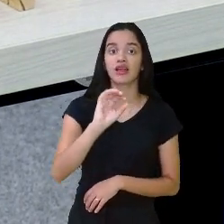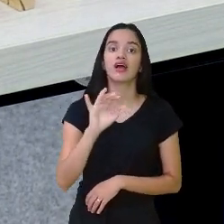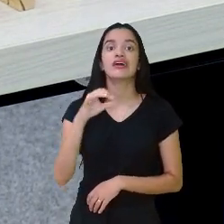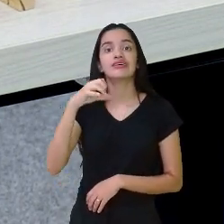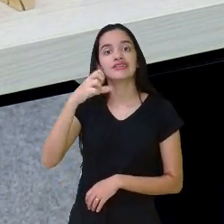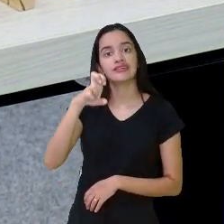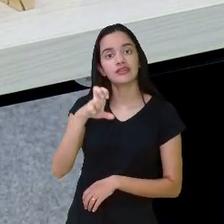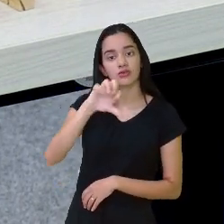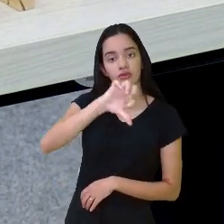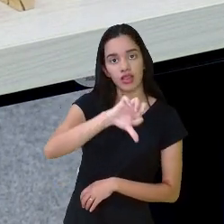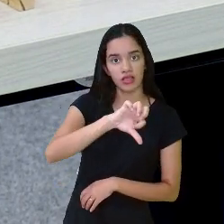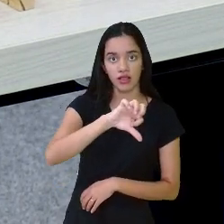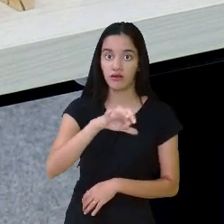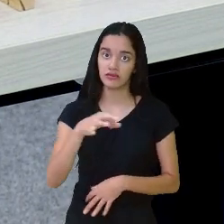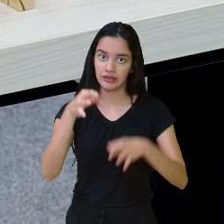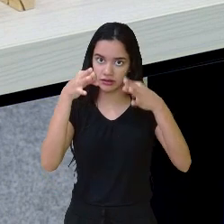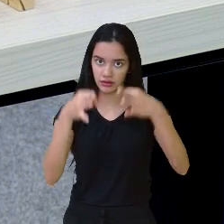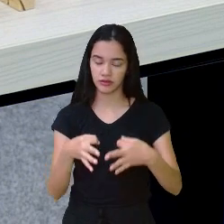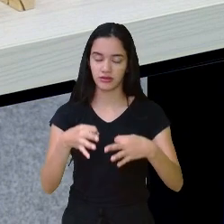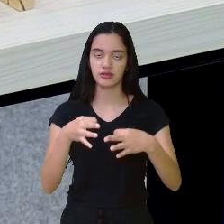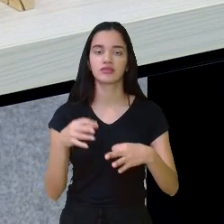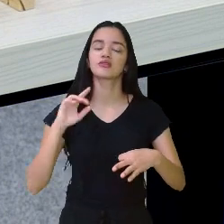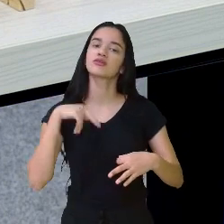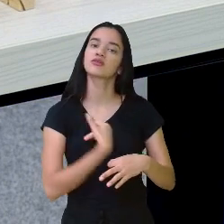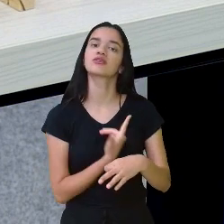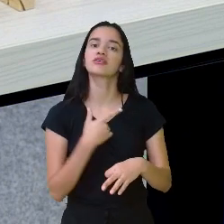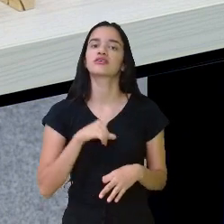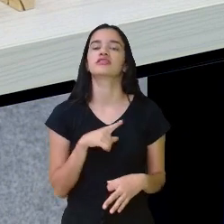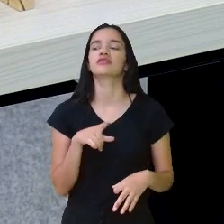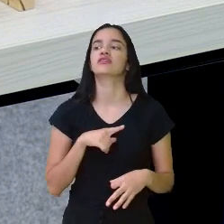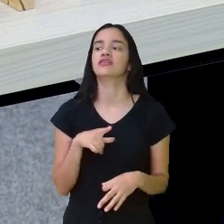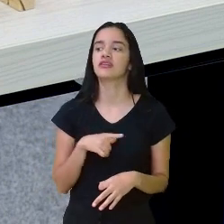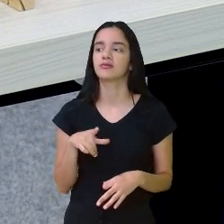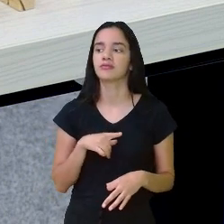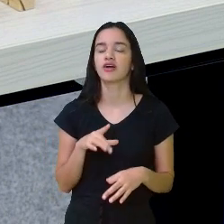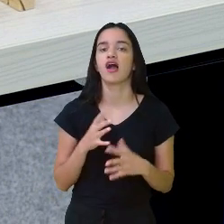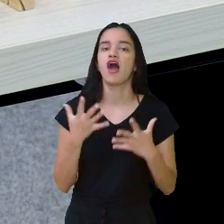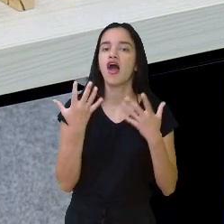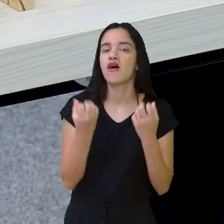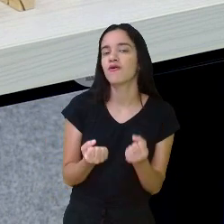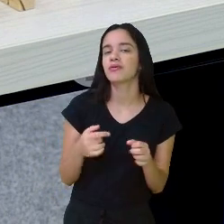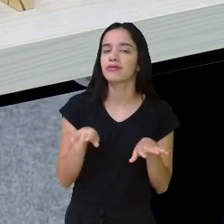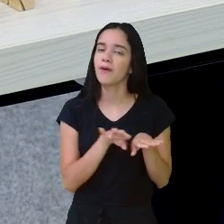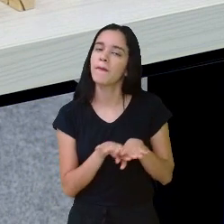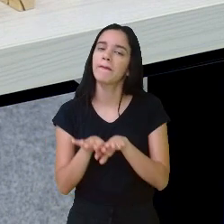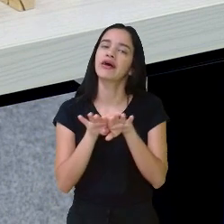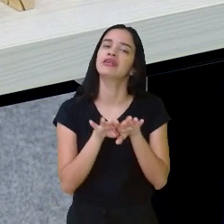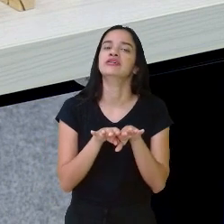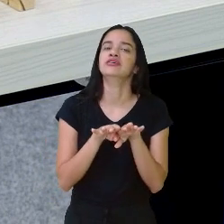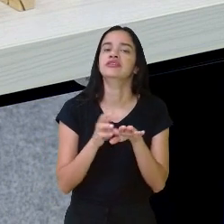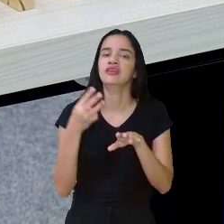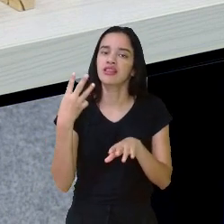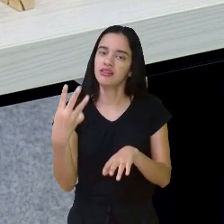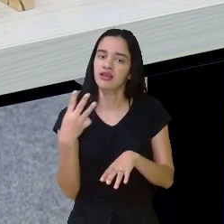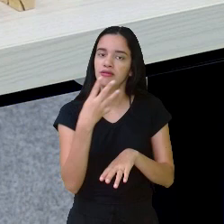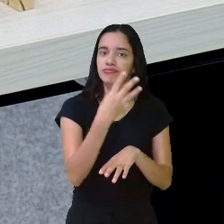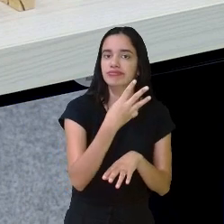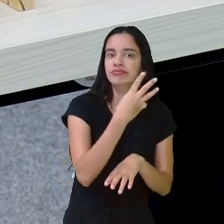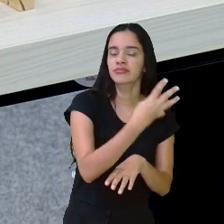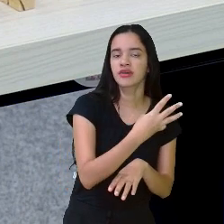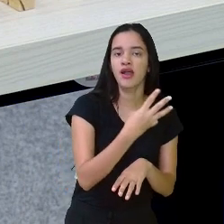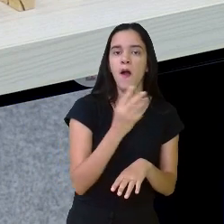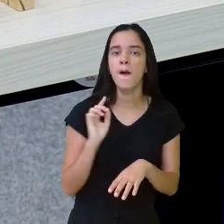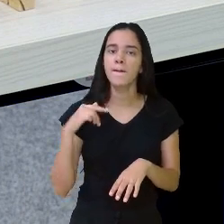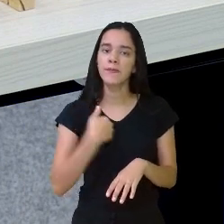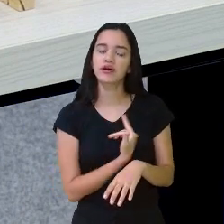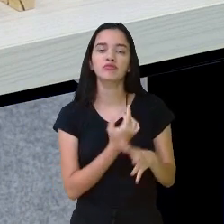59. Tá certo? Aí nós temos aqui, ó, vamos fazer aqui o padrão de 3 em 3, tá certo? Para a gente contar